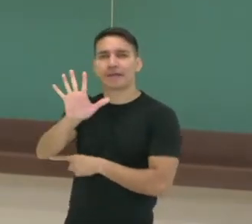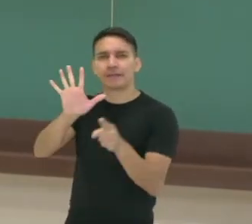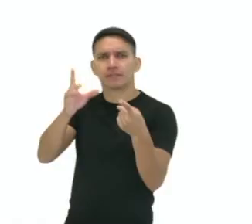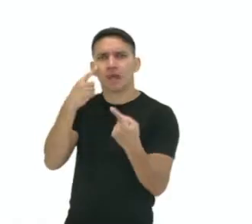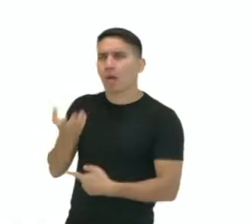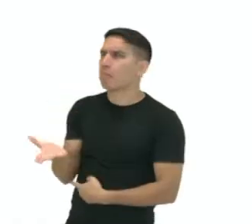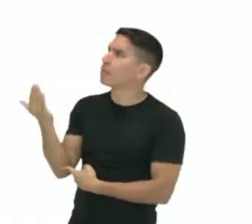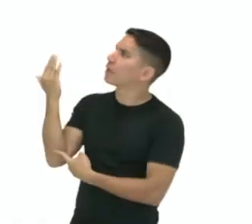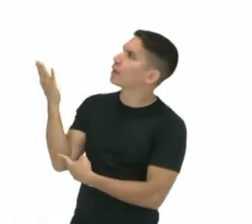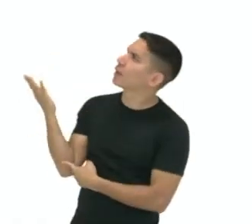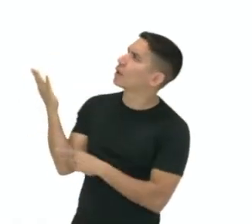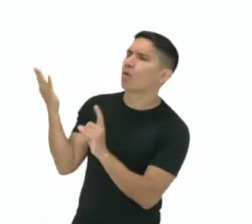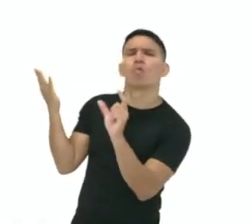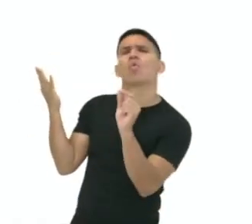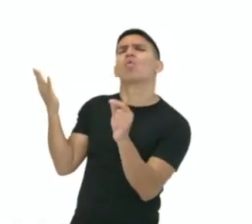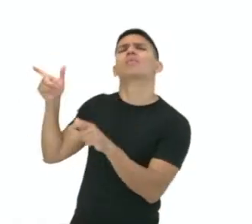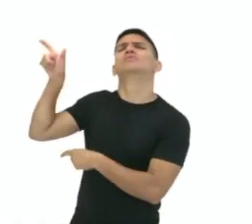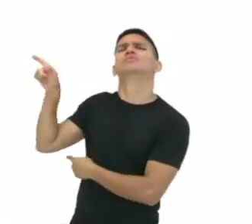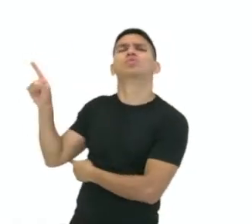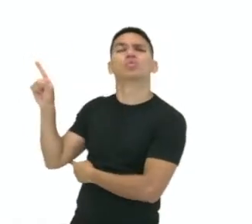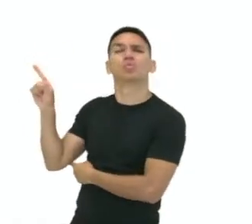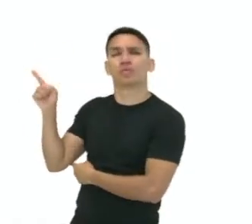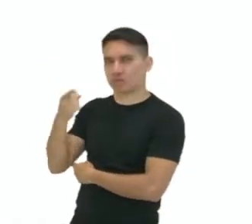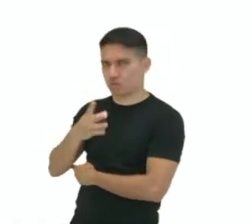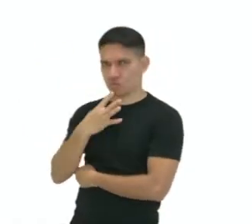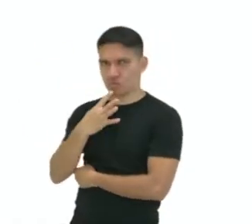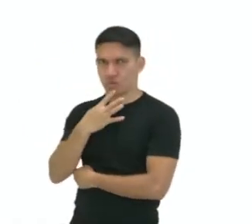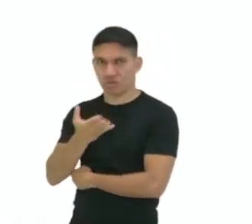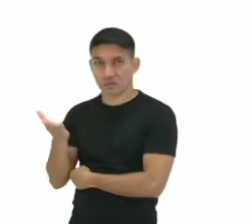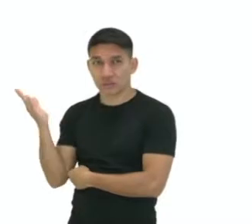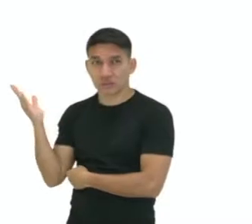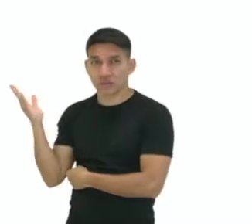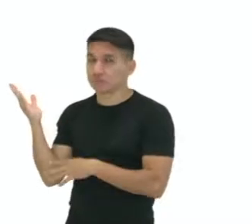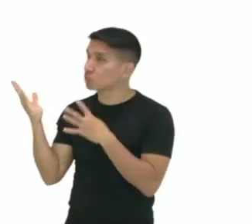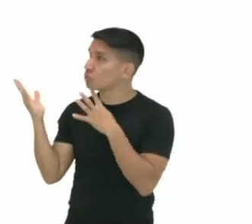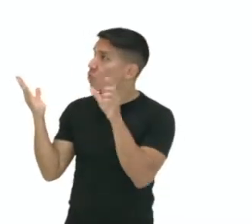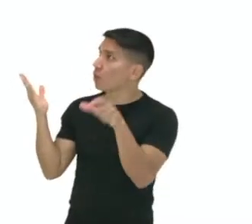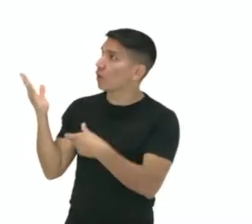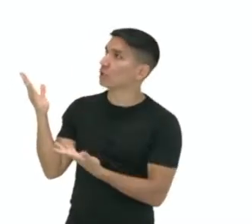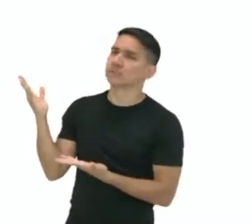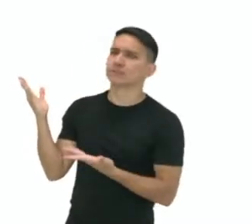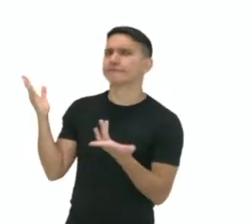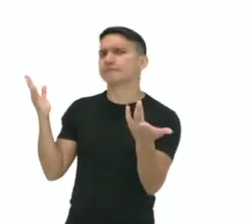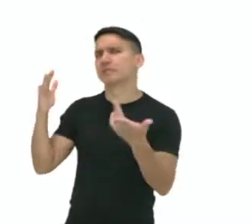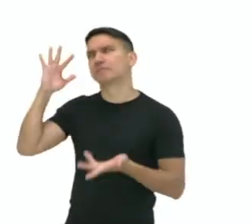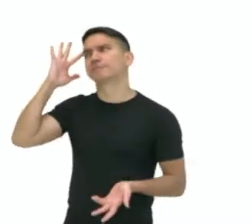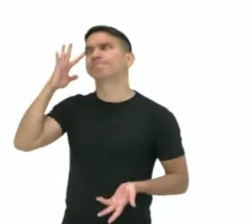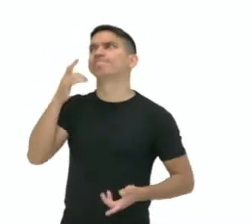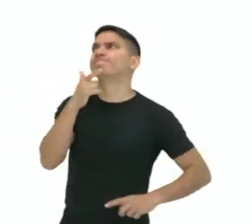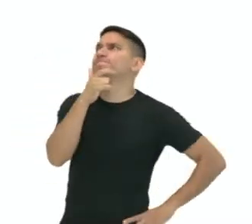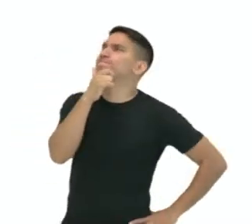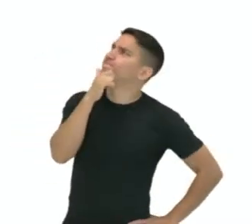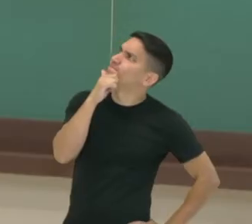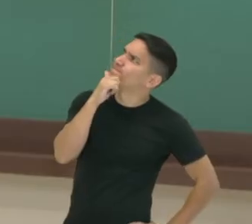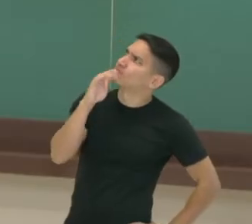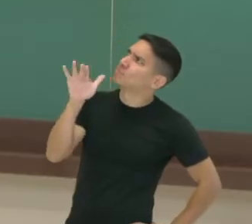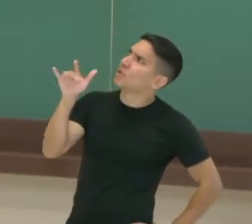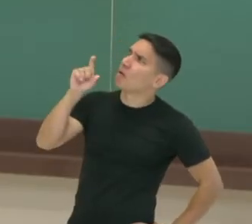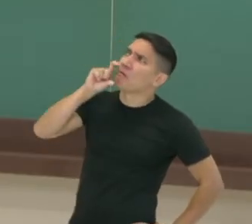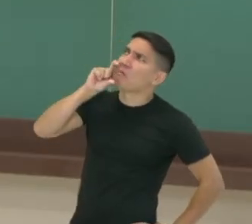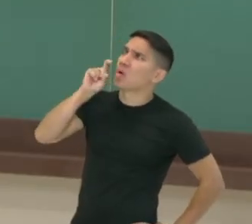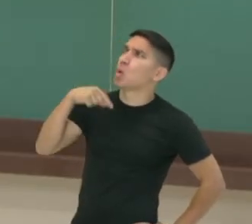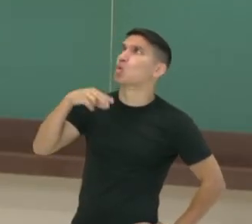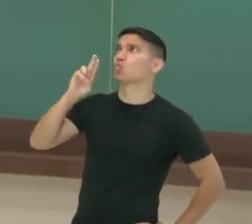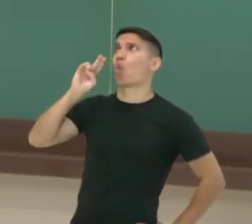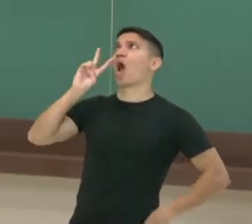bem, quem que está nessa imagem? Você conhece essa pessoa? E você pensa assim, Fabiano, nunca